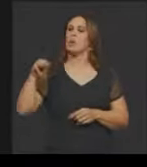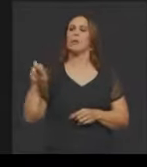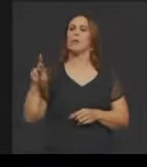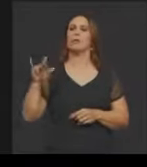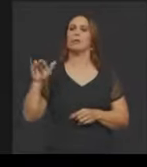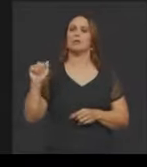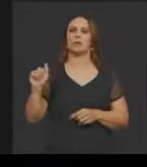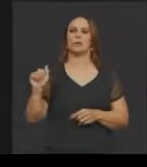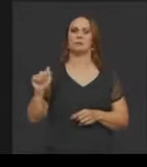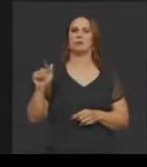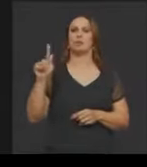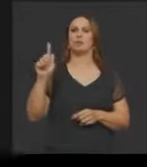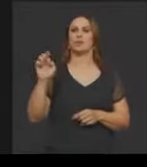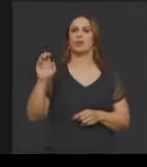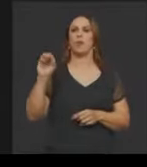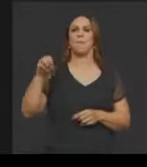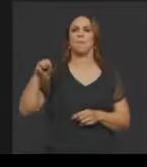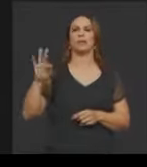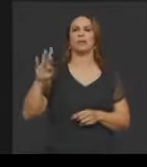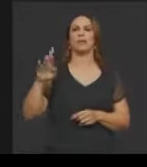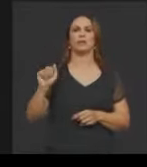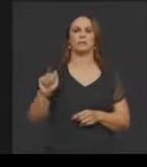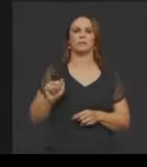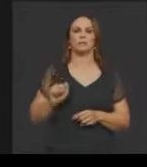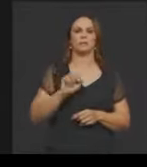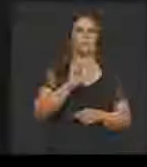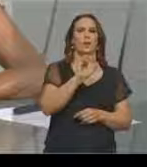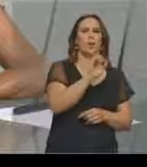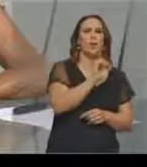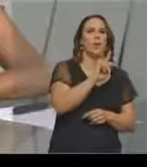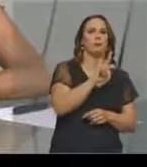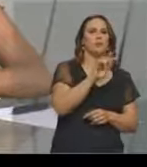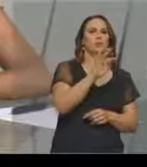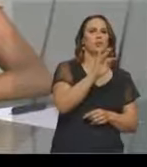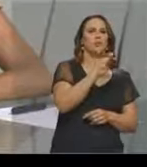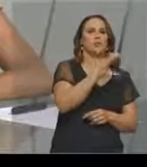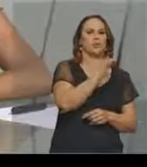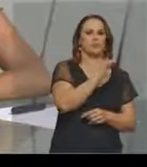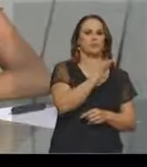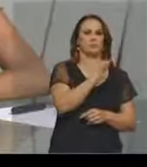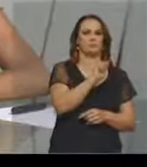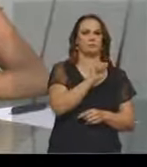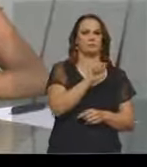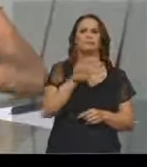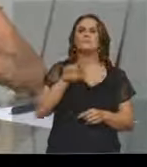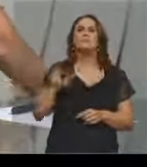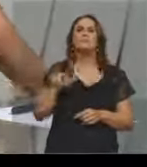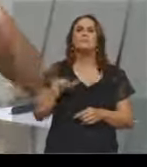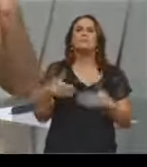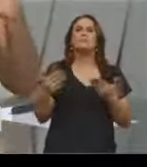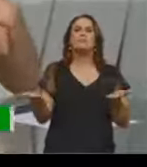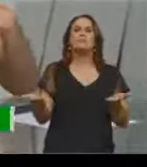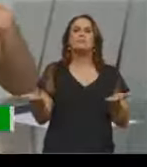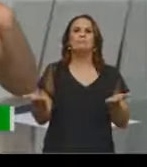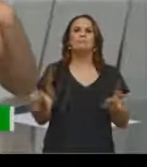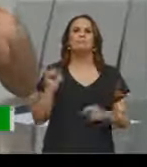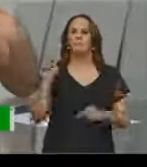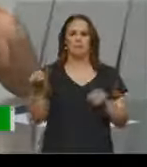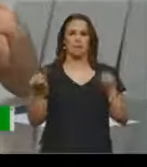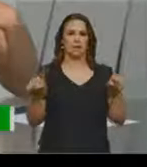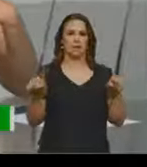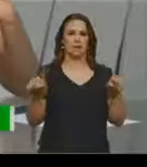óptica? Então, vamos lá, né? A diferença de isomeria, as duas são isomerias espaciais, ou seja, eu preciso fazer o uso